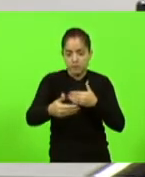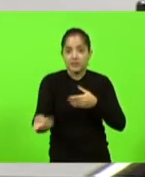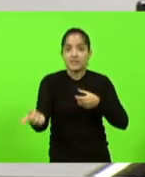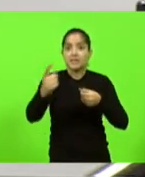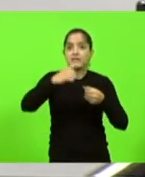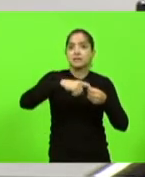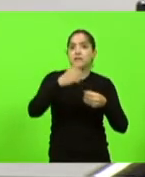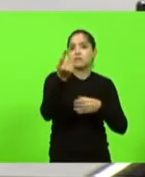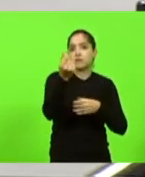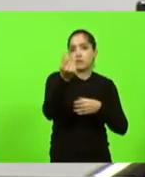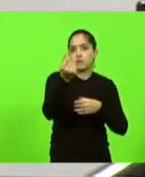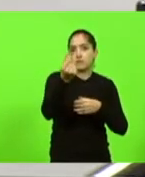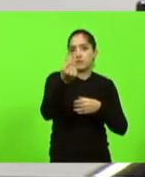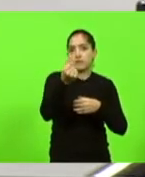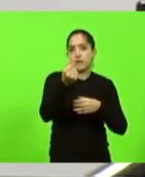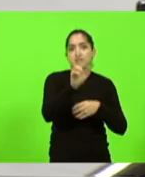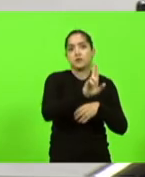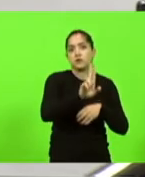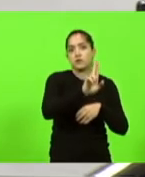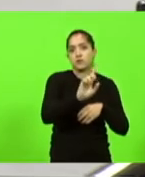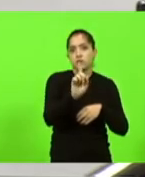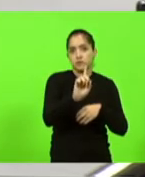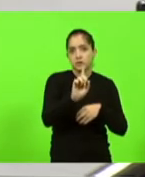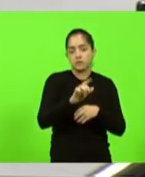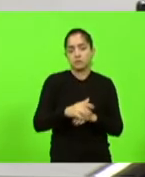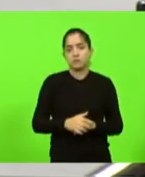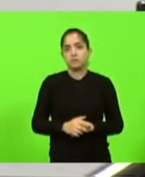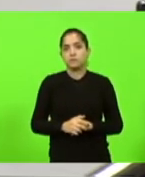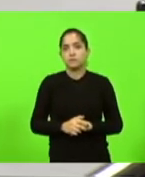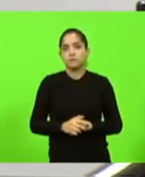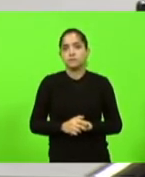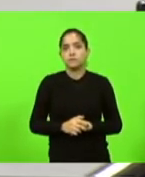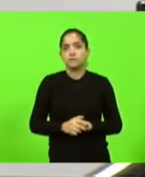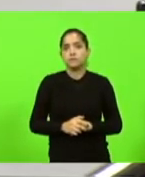que ele não aplicou de acordo com aquele plano de trabalho.